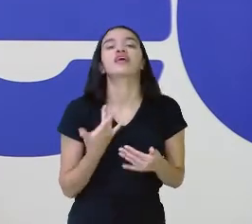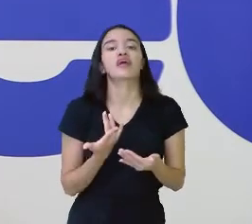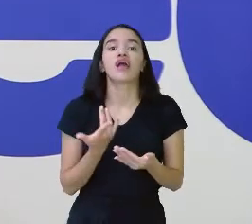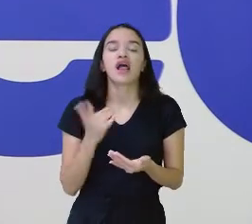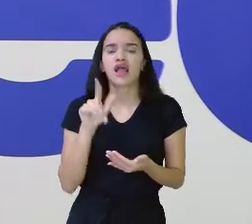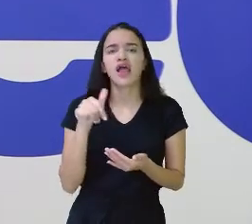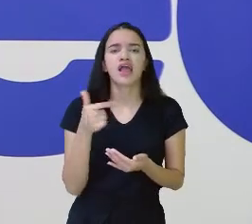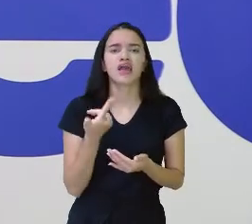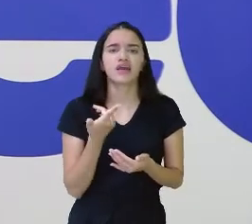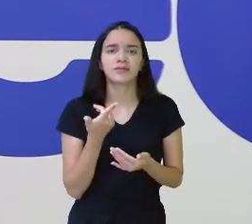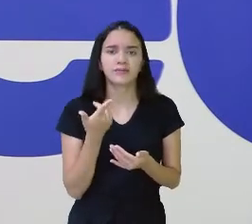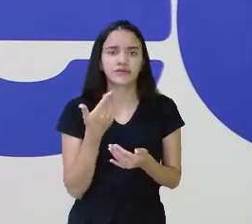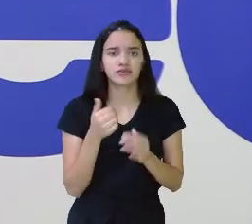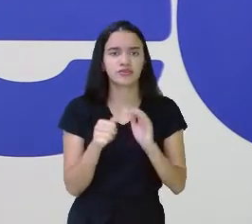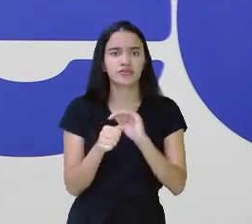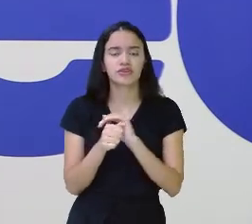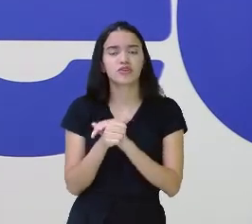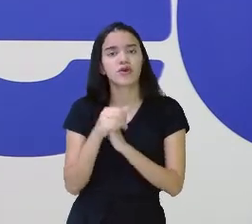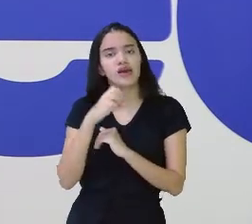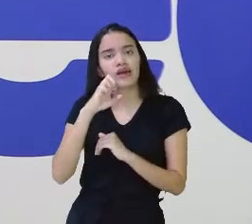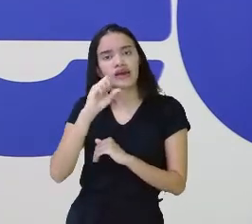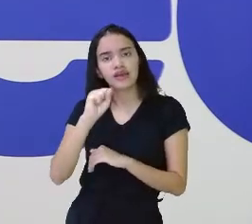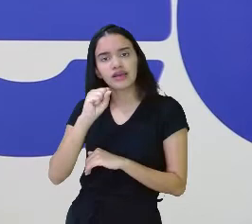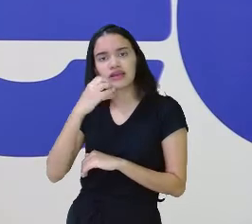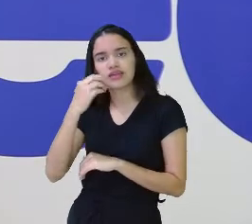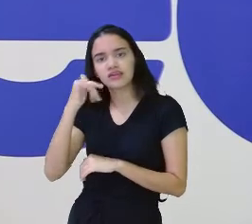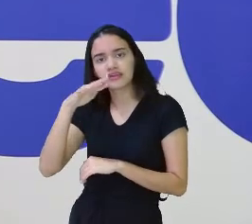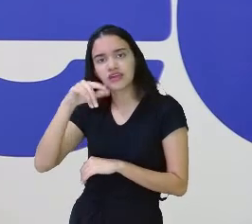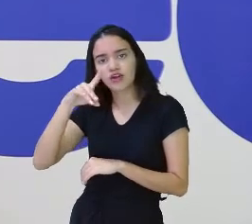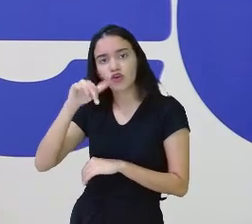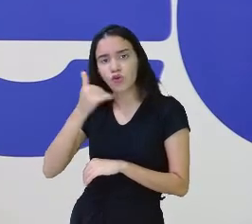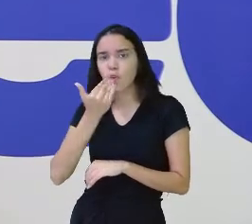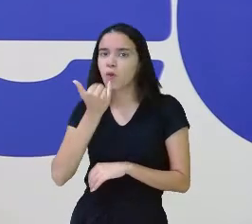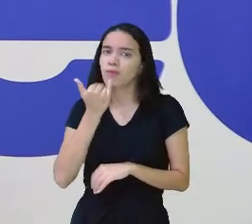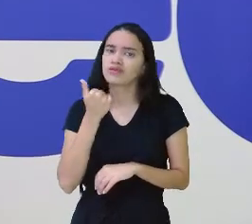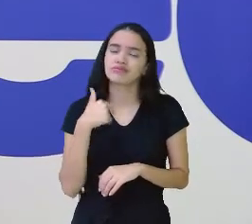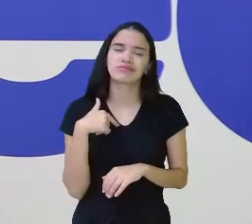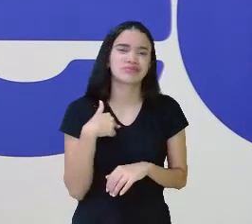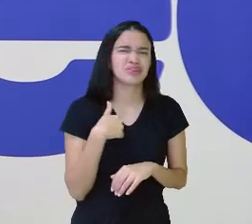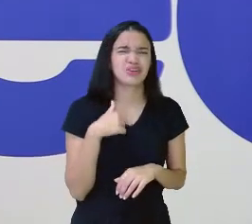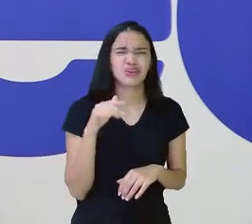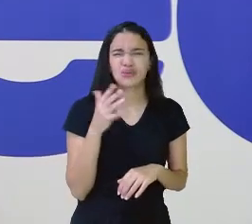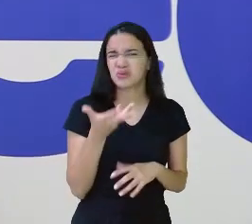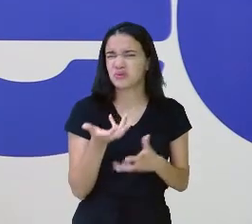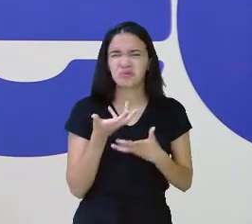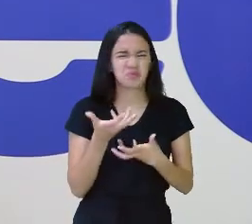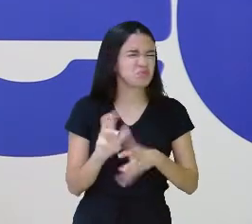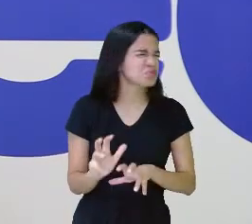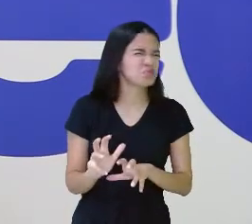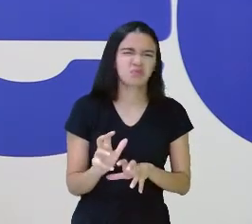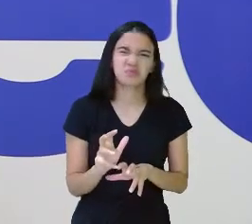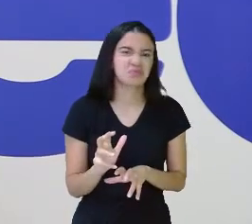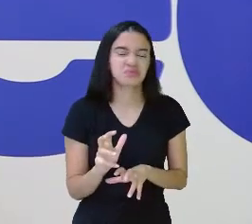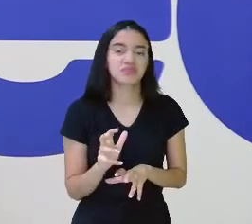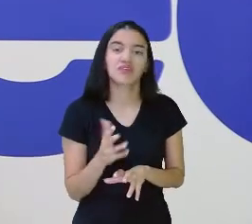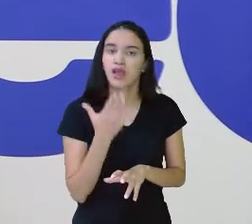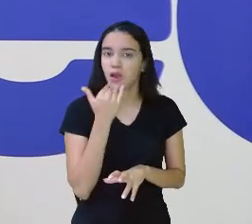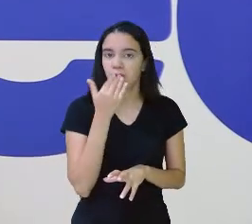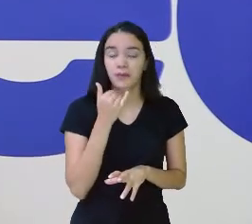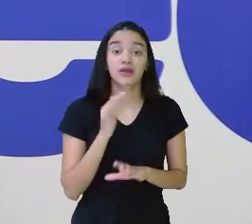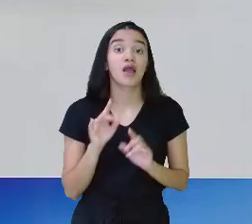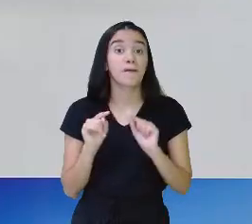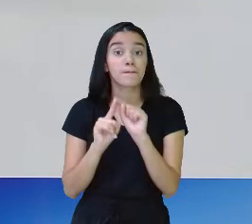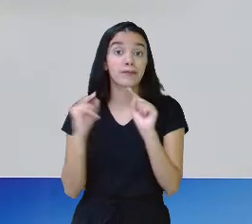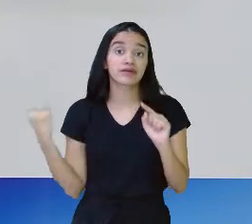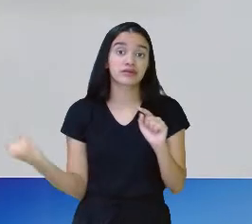sendo escargot comestível, eu não, acho que eu não quero experimentar, não. Mas